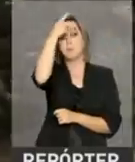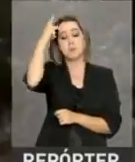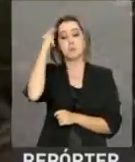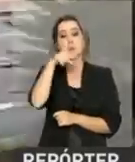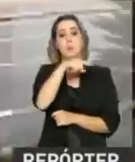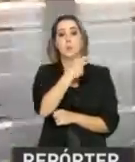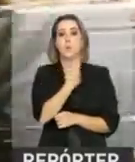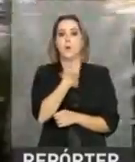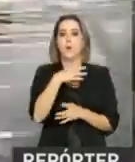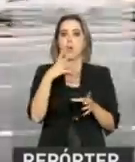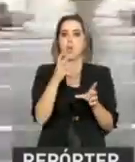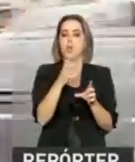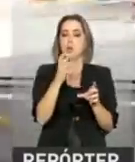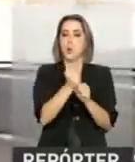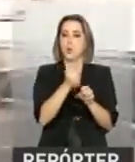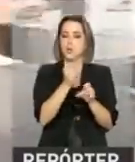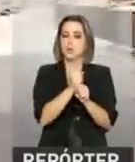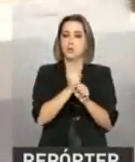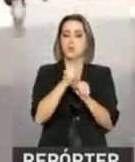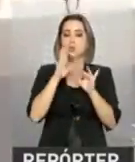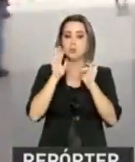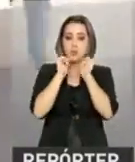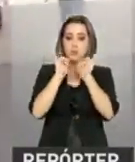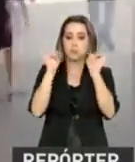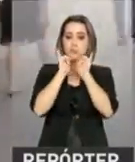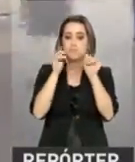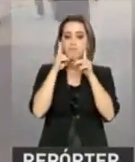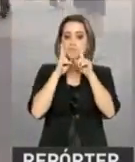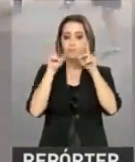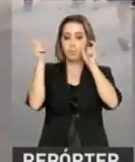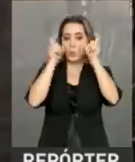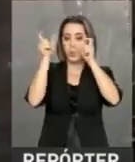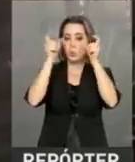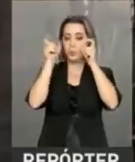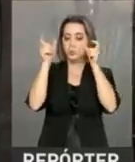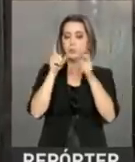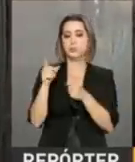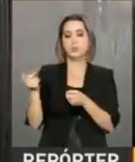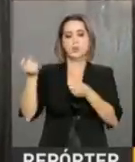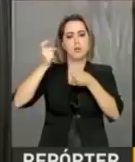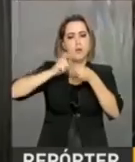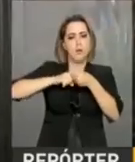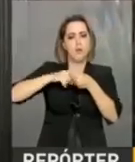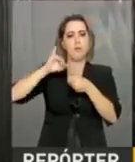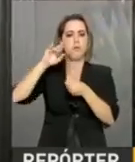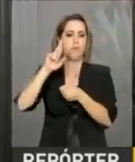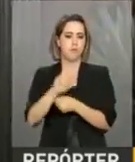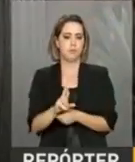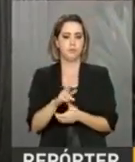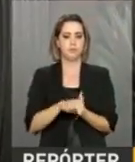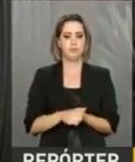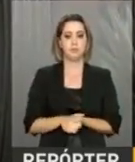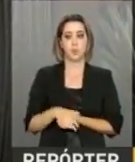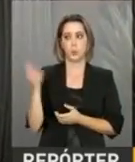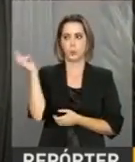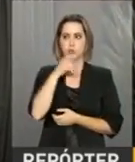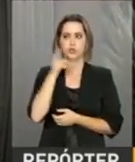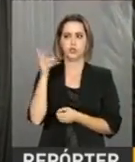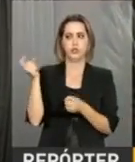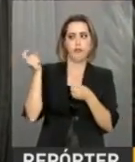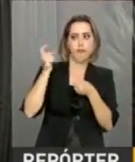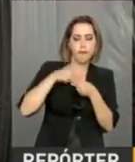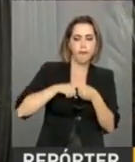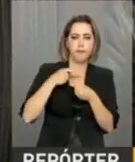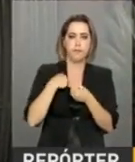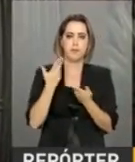contador Edivaldo dos Santos, que já fez a declaração de olho na restituição. Para receber mais rápido o valor, né, que foi retido na